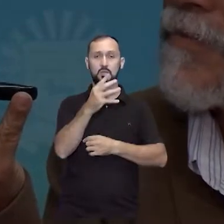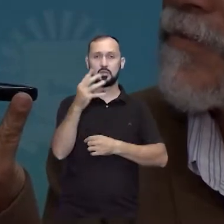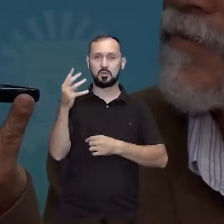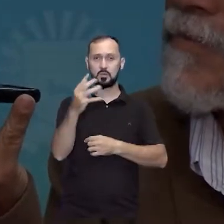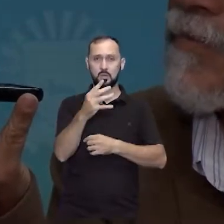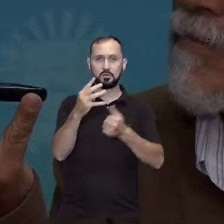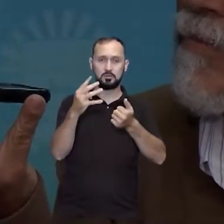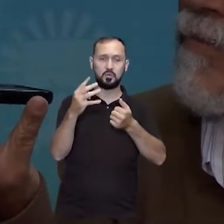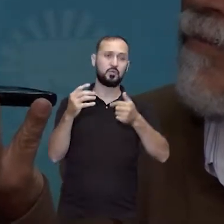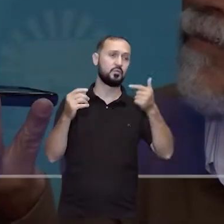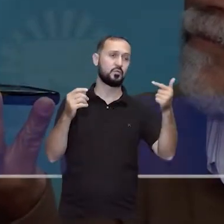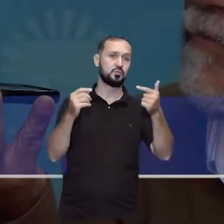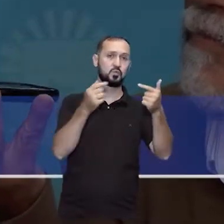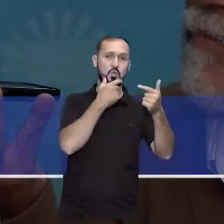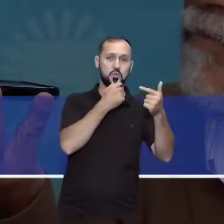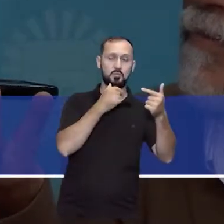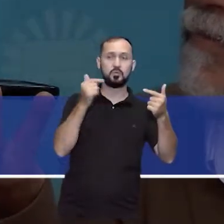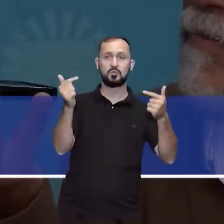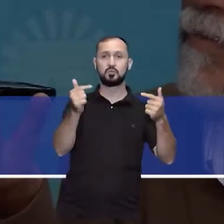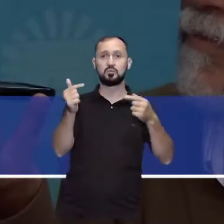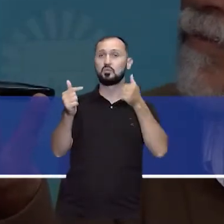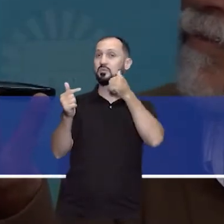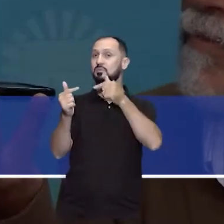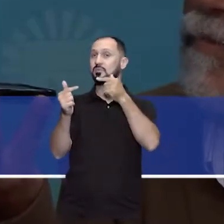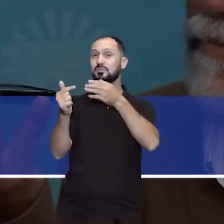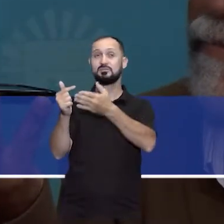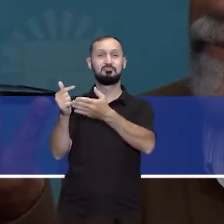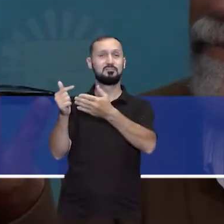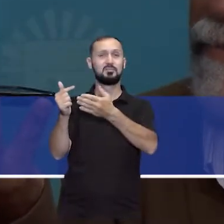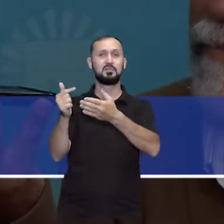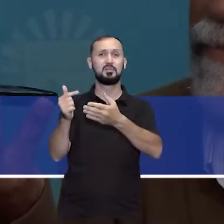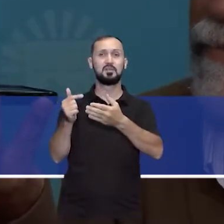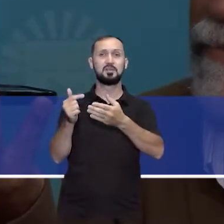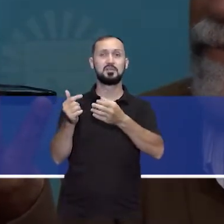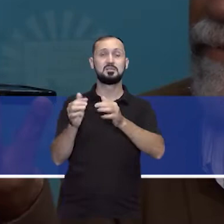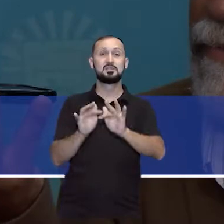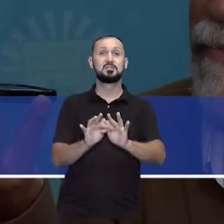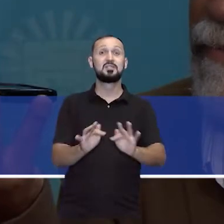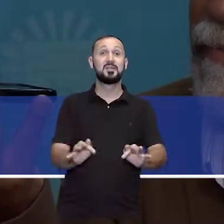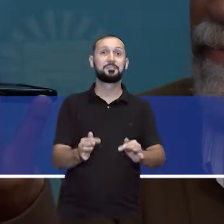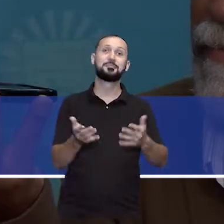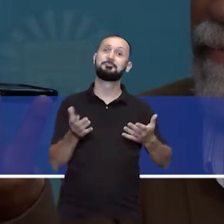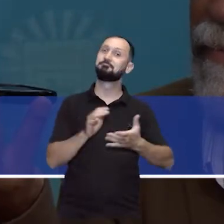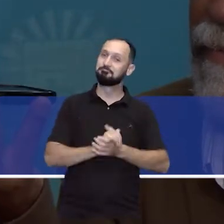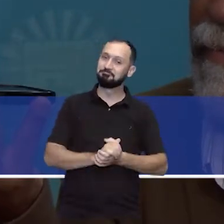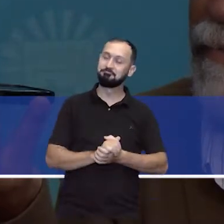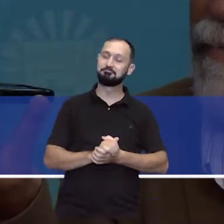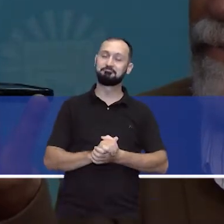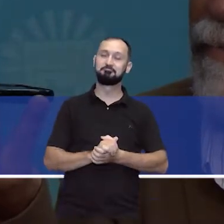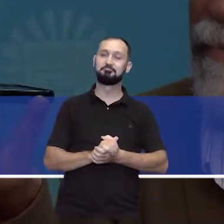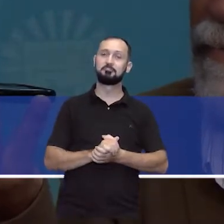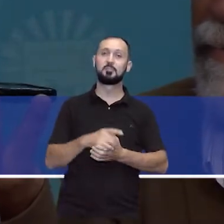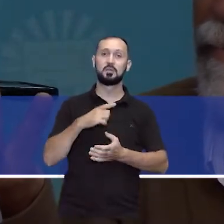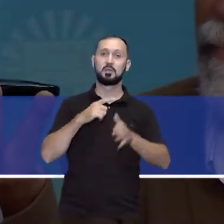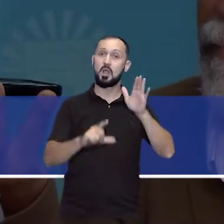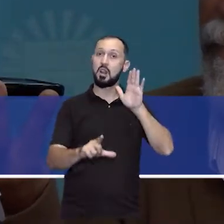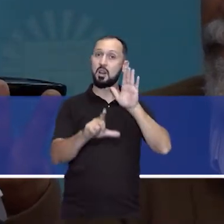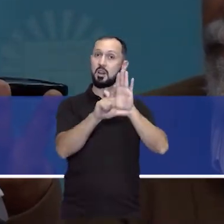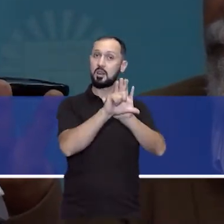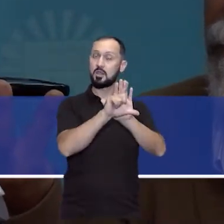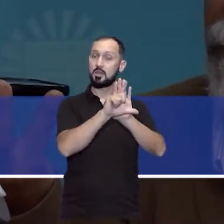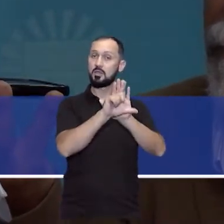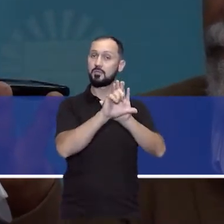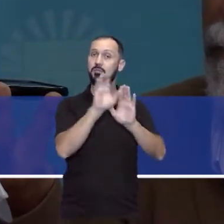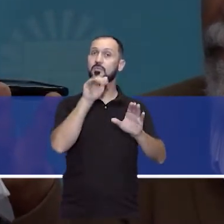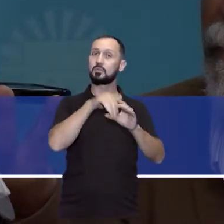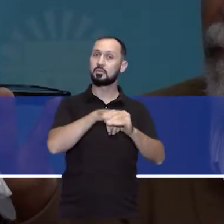São 44? Ok, 22 homens, 22 mulheres. É a coisa mais básica que tem. Quer dizer, aí